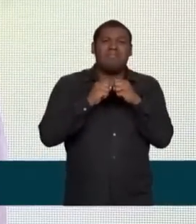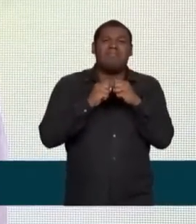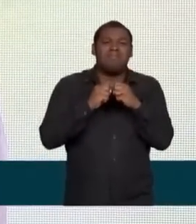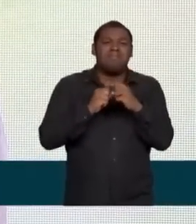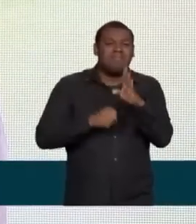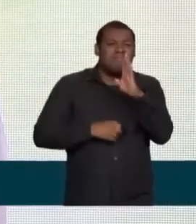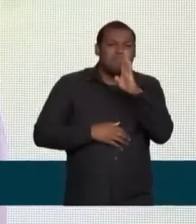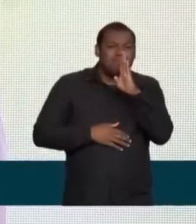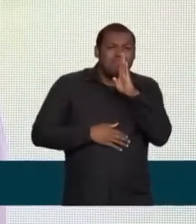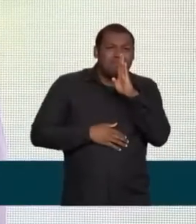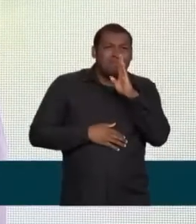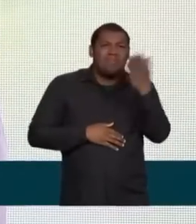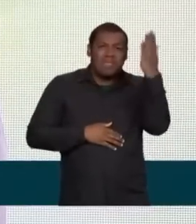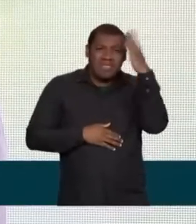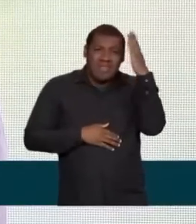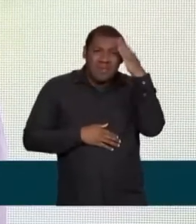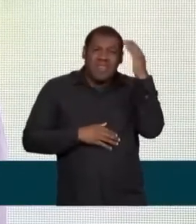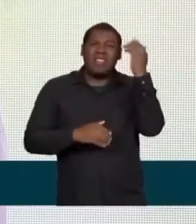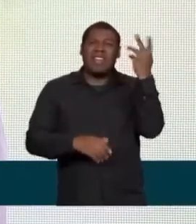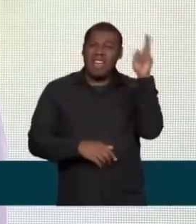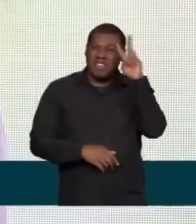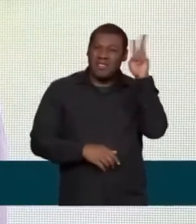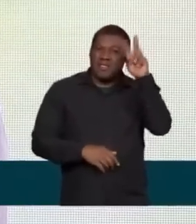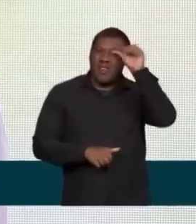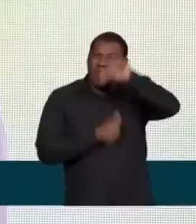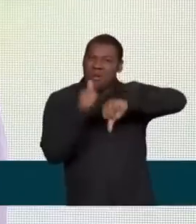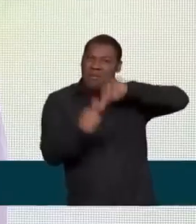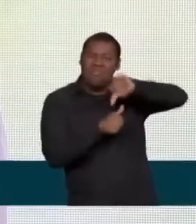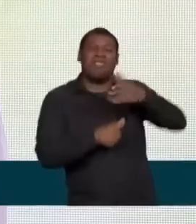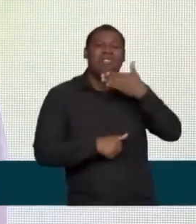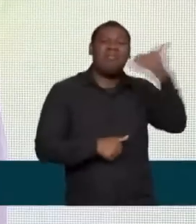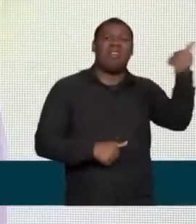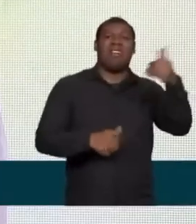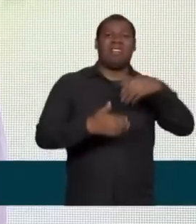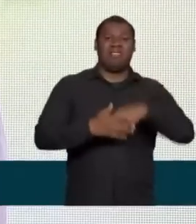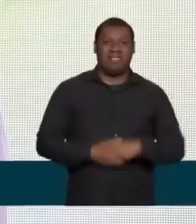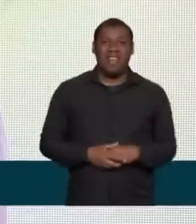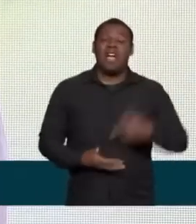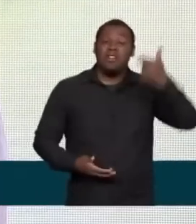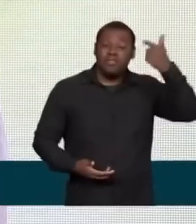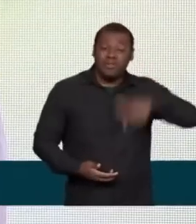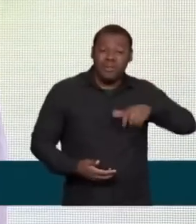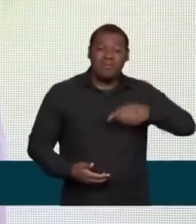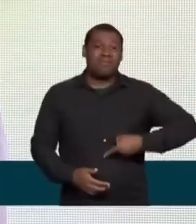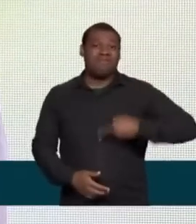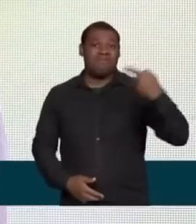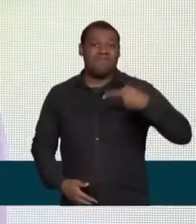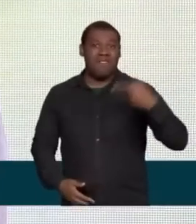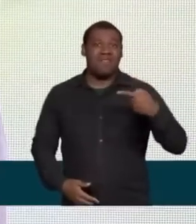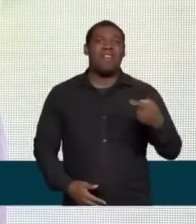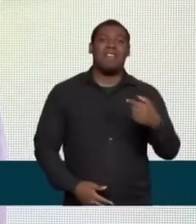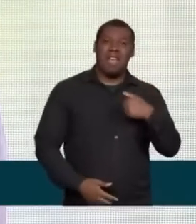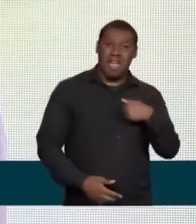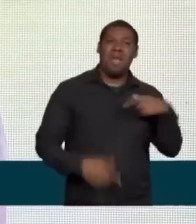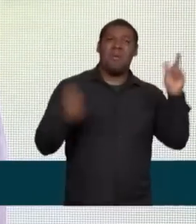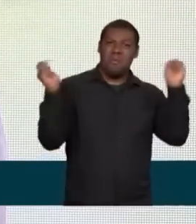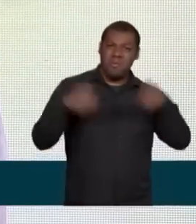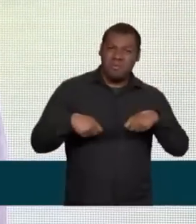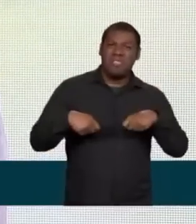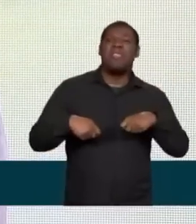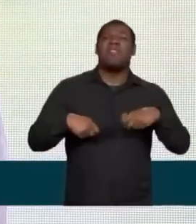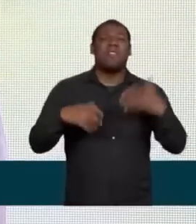que estávamos mudando o rumo da nossa história. E novamente, pela primeira vez, eu pude falar sem